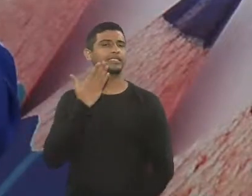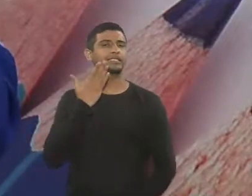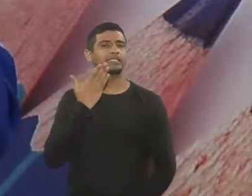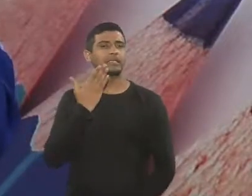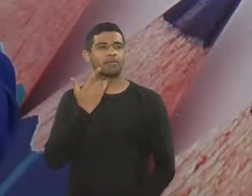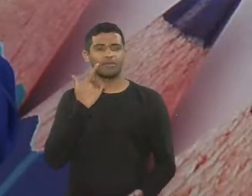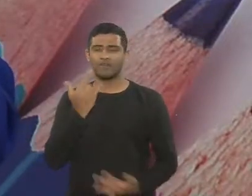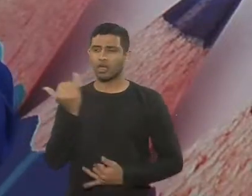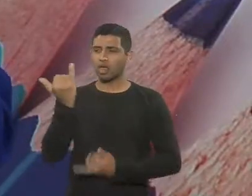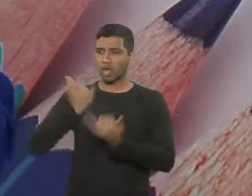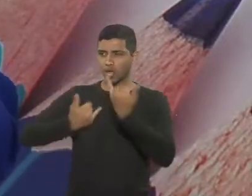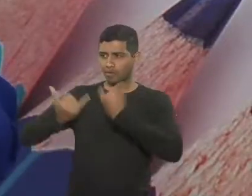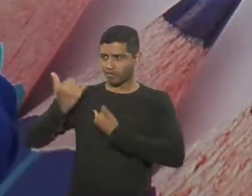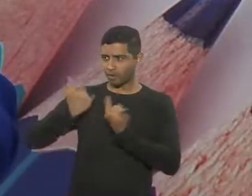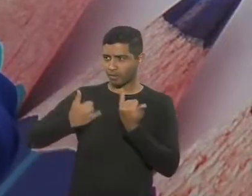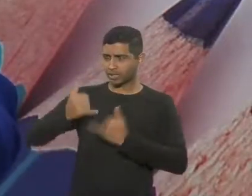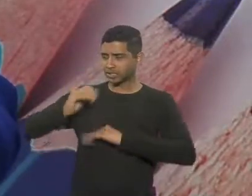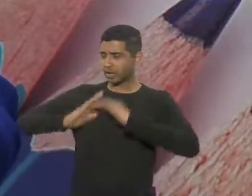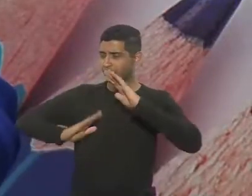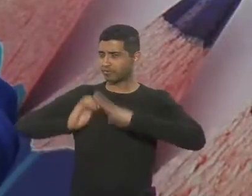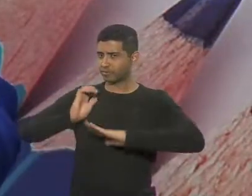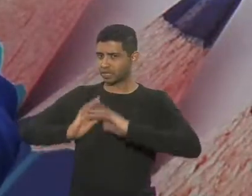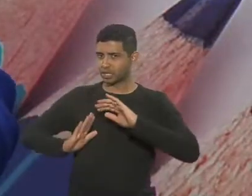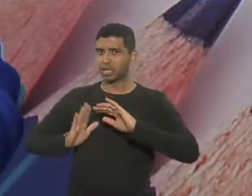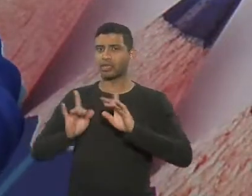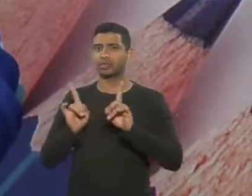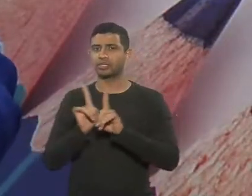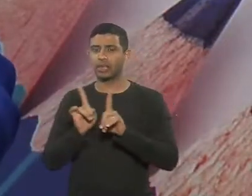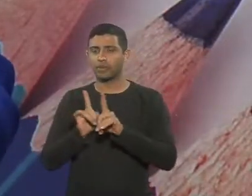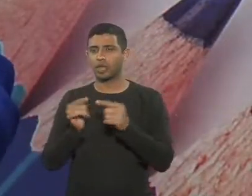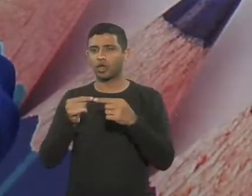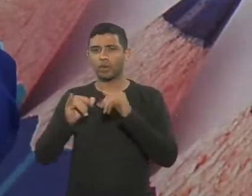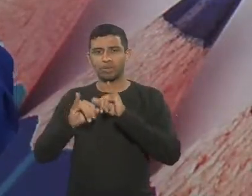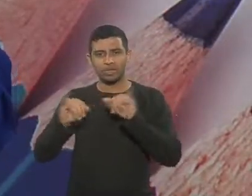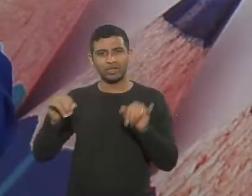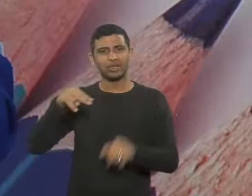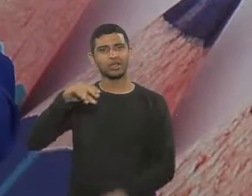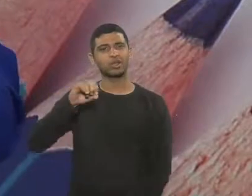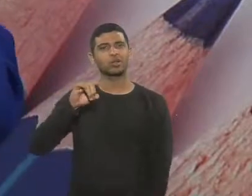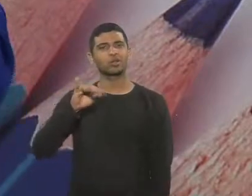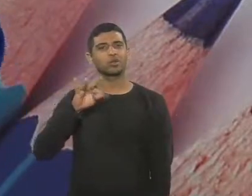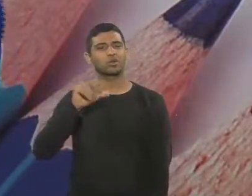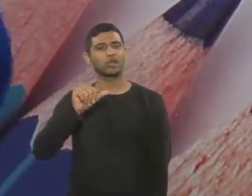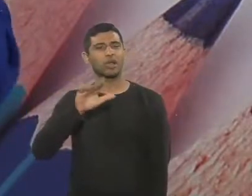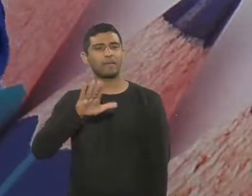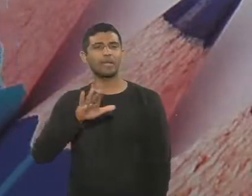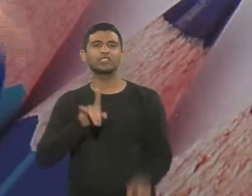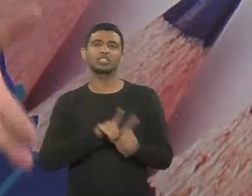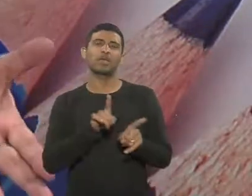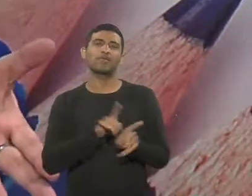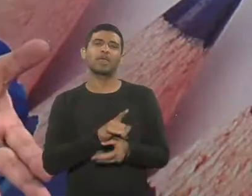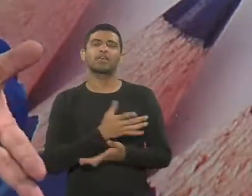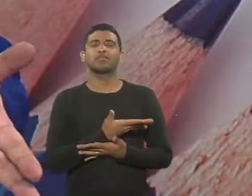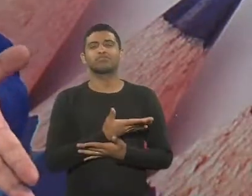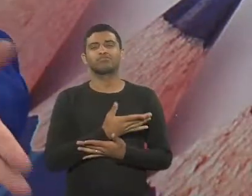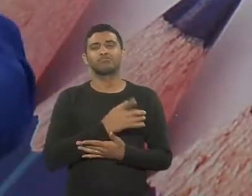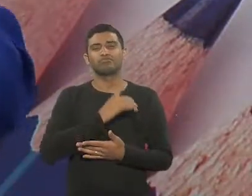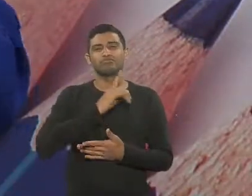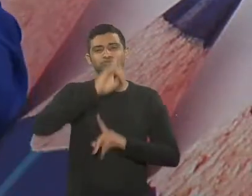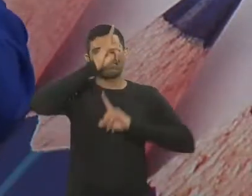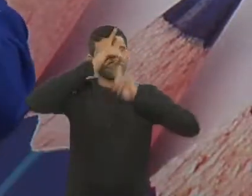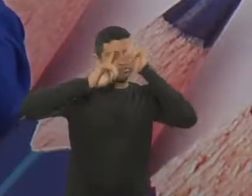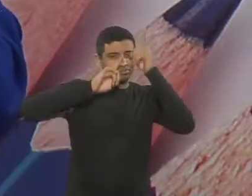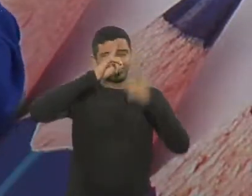é uma informação profissional, né? O que é uma notícia, o que é uma reportagem e o que é um boato. Sim,